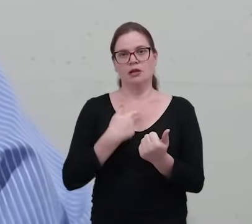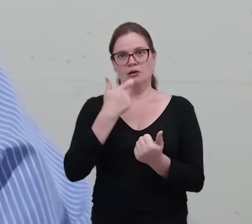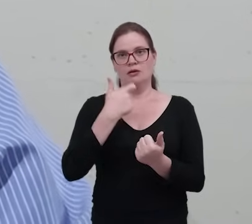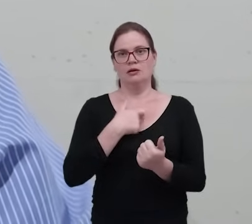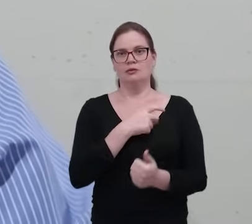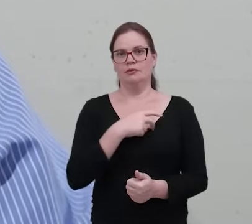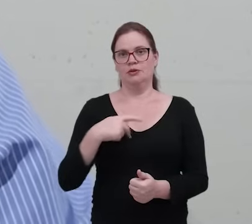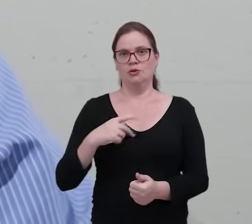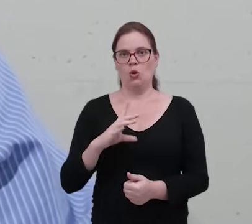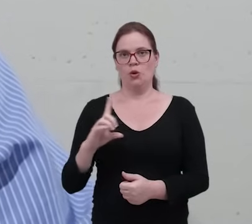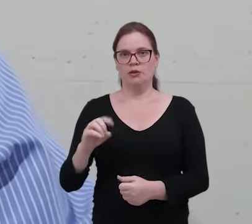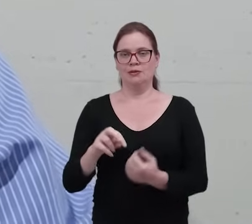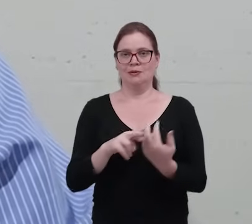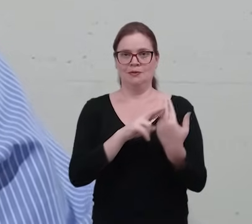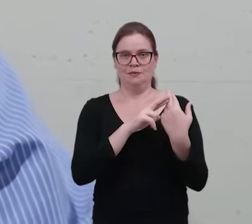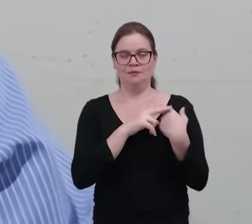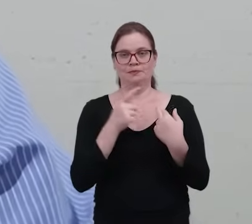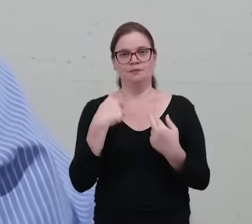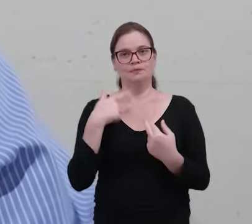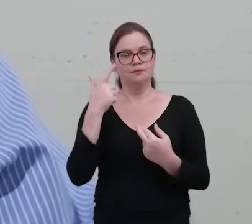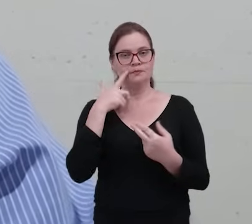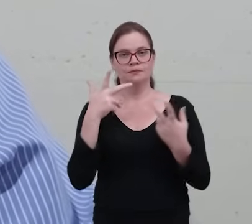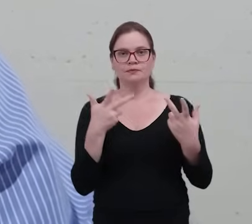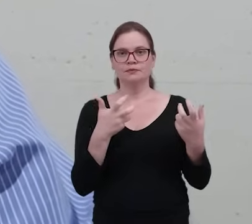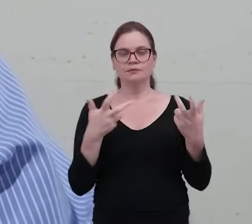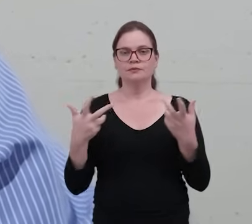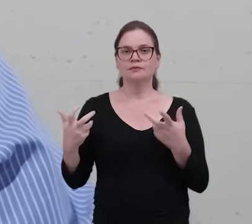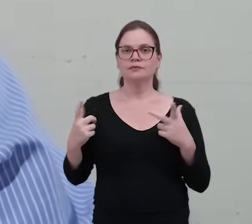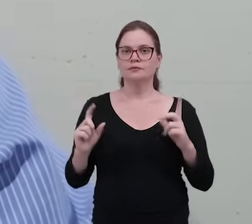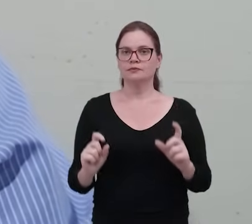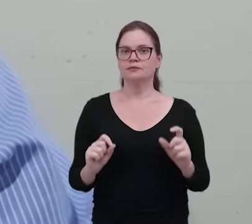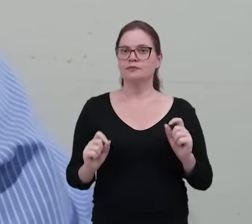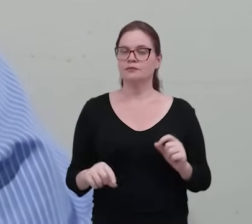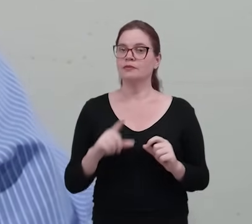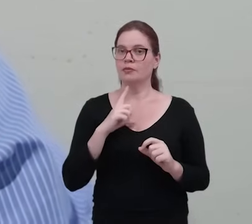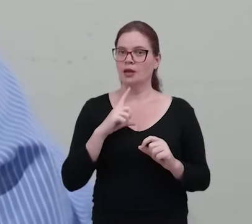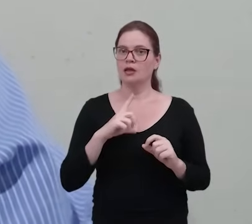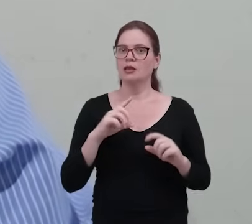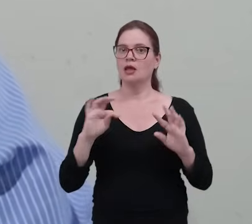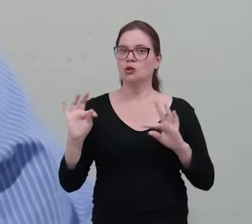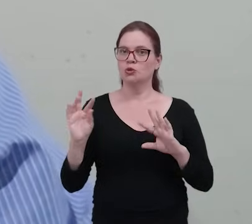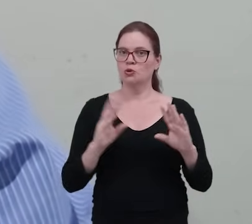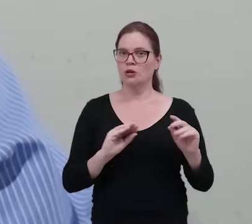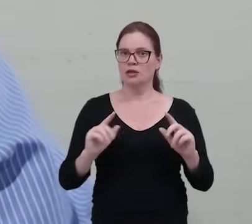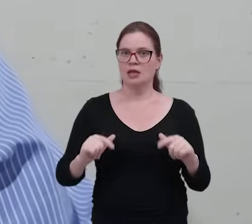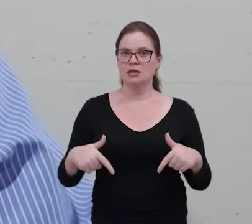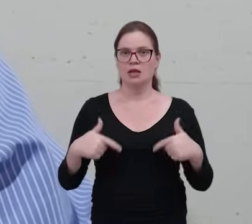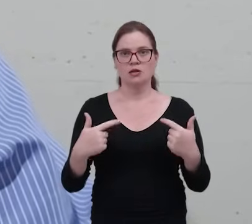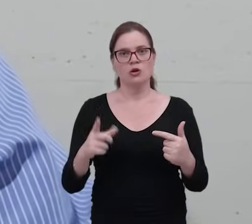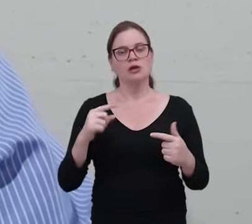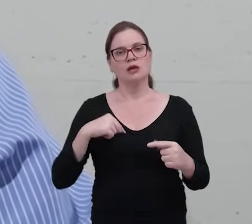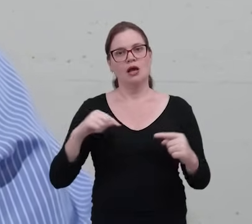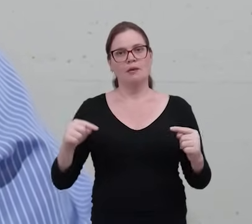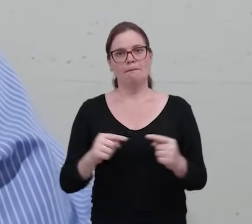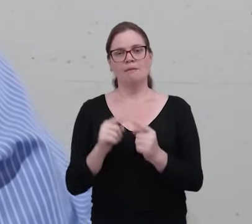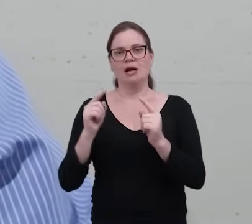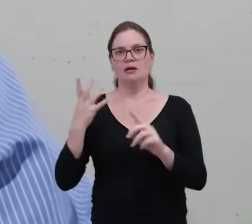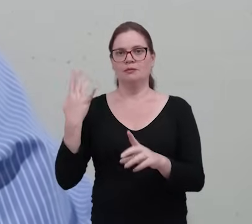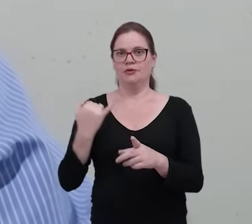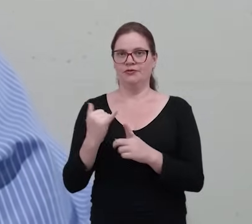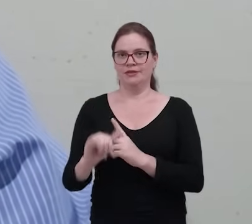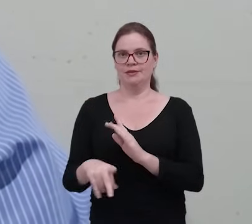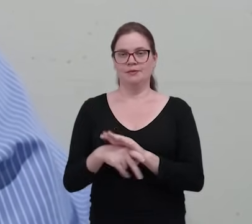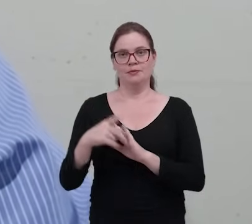diretamente, nós vemos um trabalho que foi feito dentro de uma linha profética. Tudo